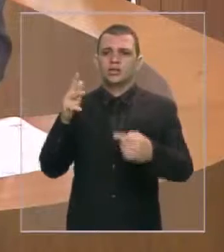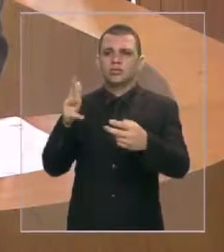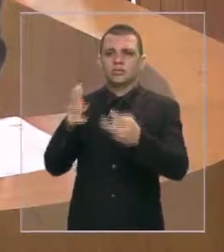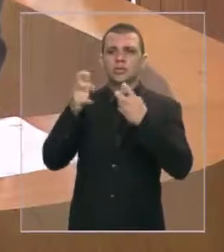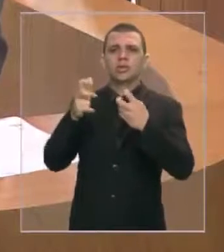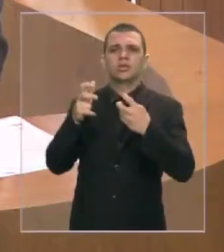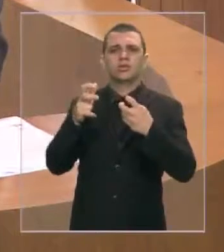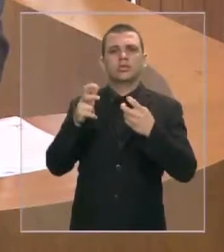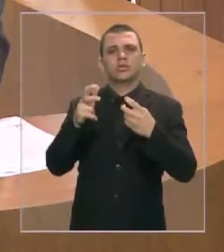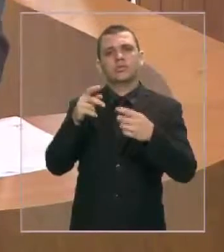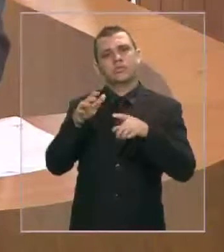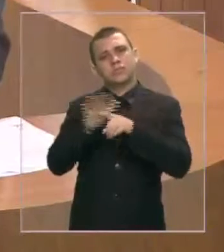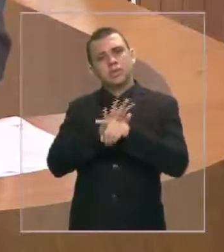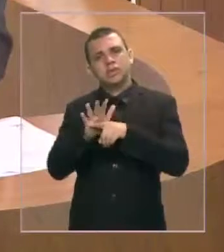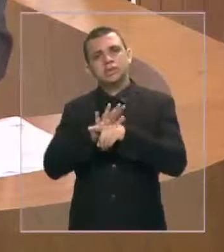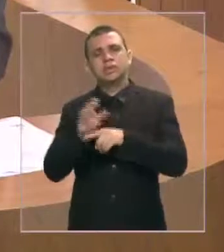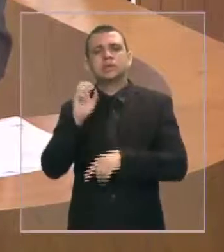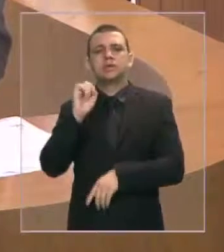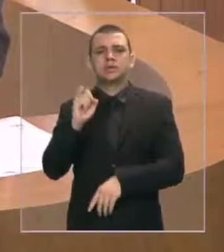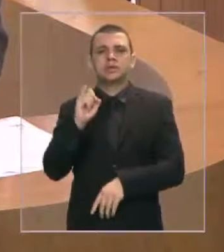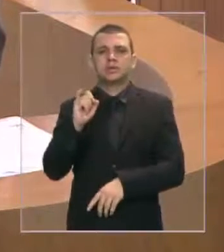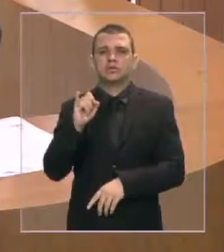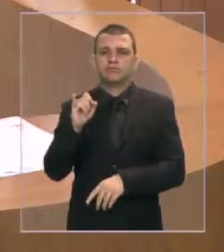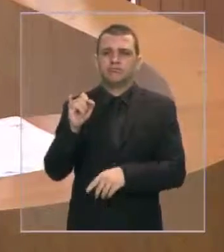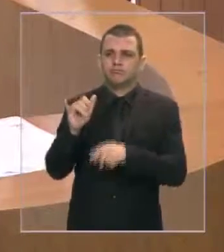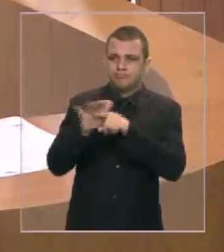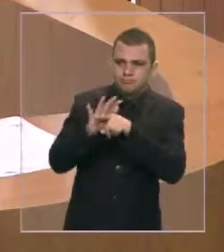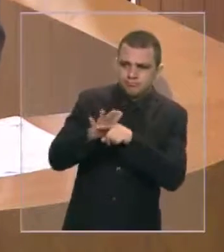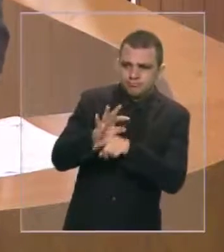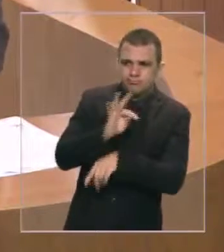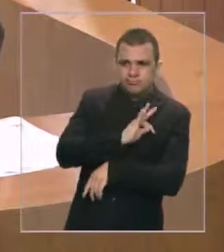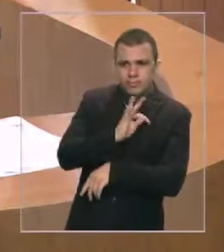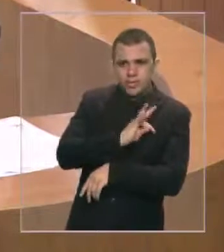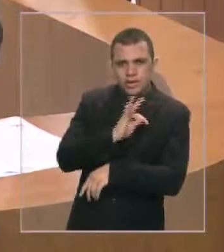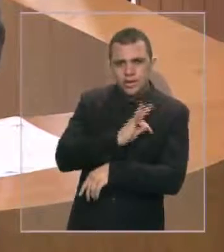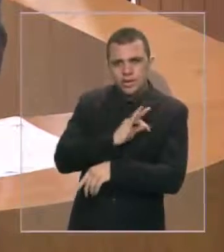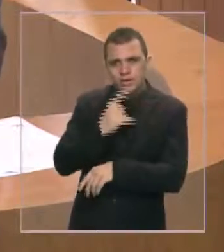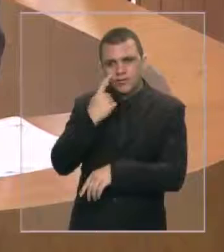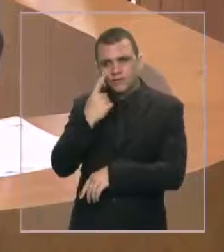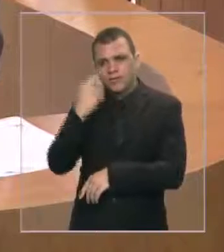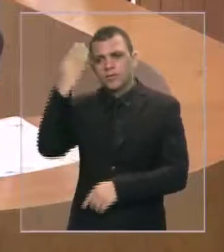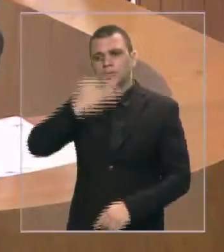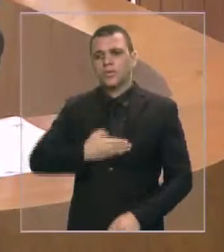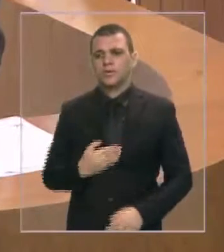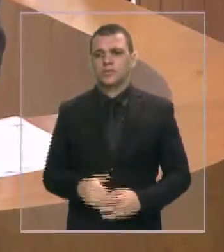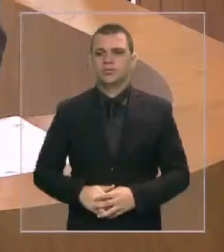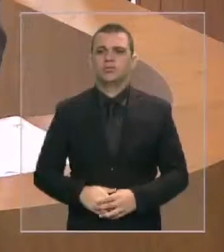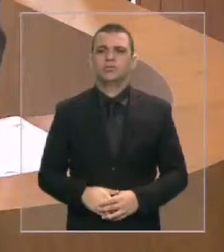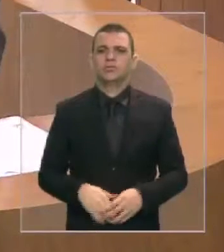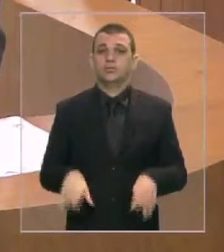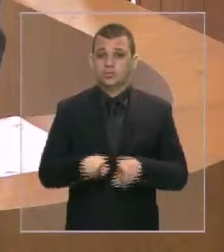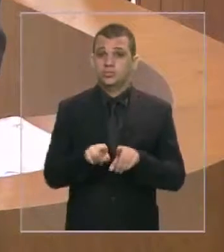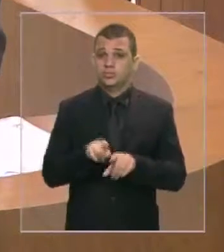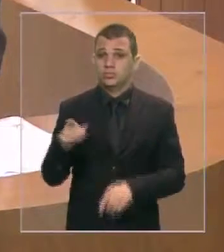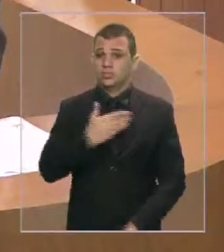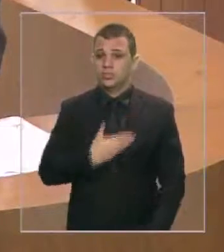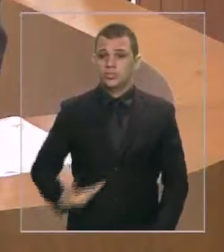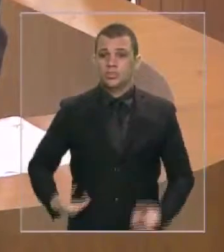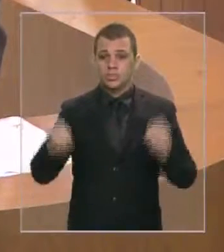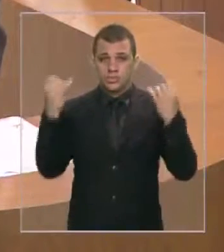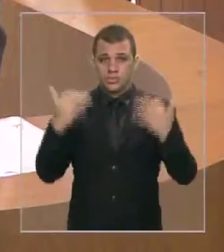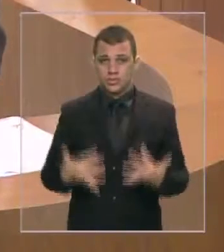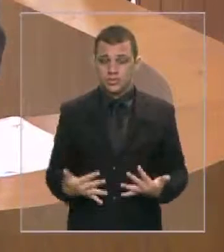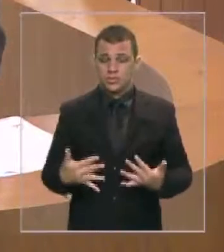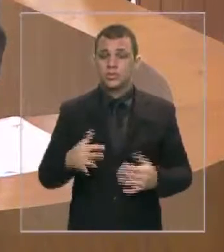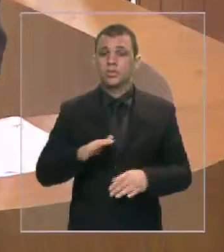quando do exame sereno e técnico das provas daí advindas. Disse mais o governador: há limites legais